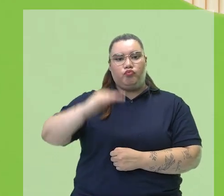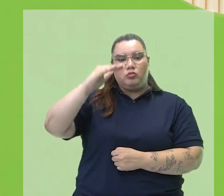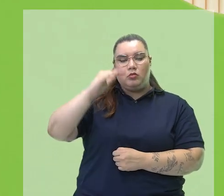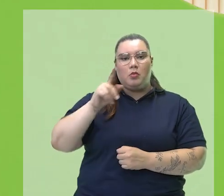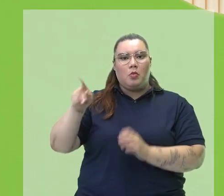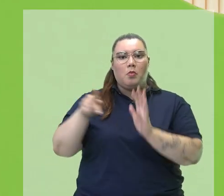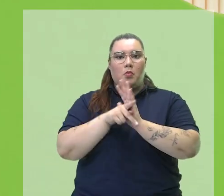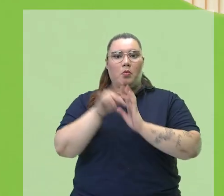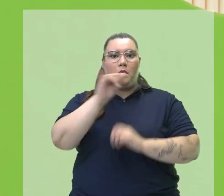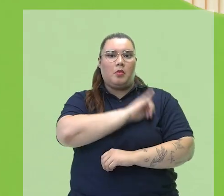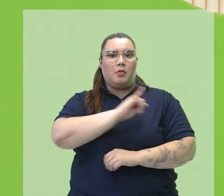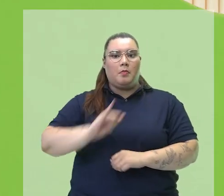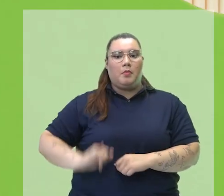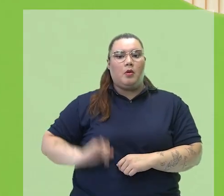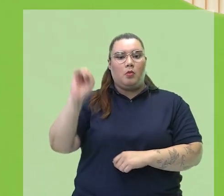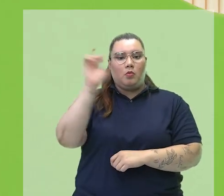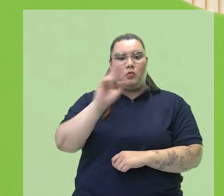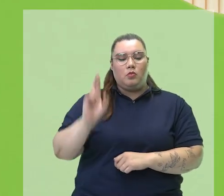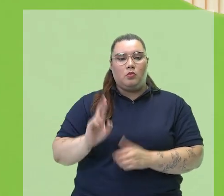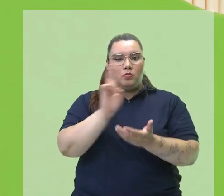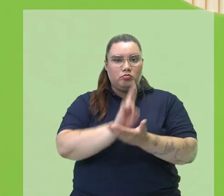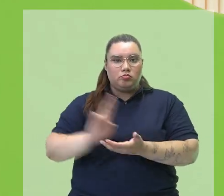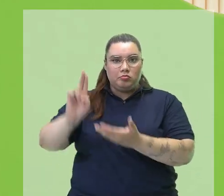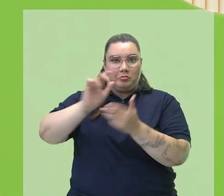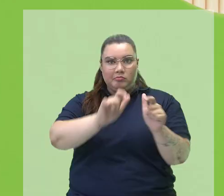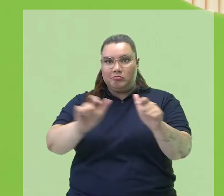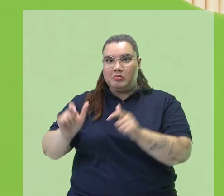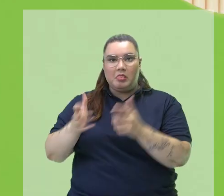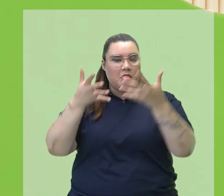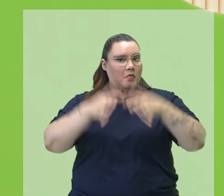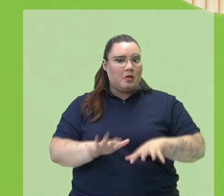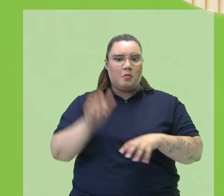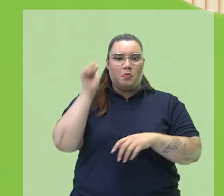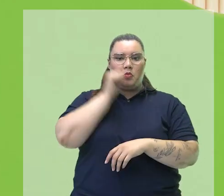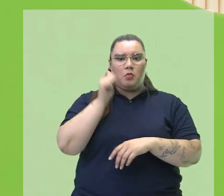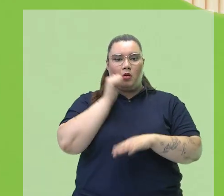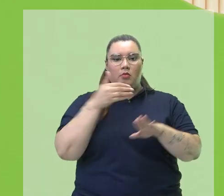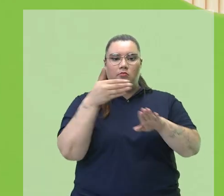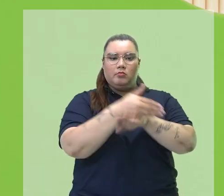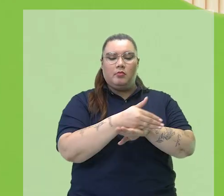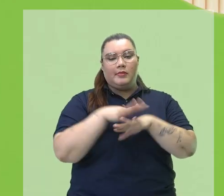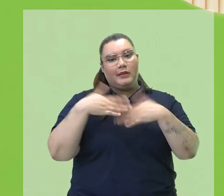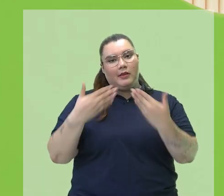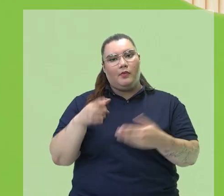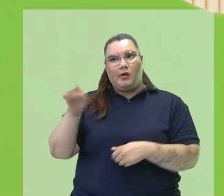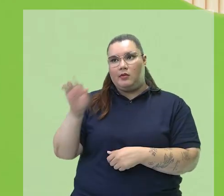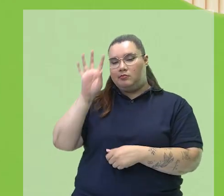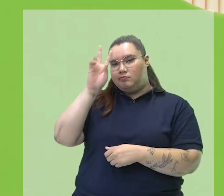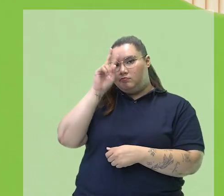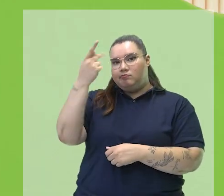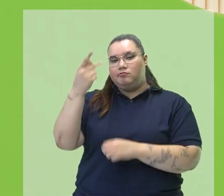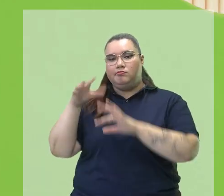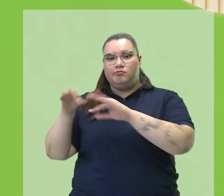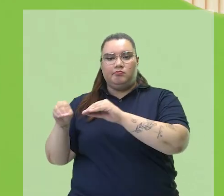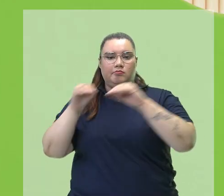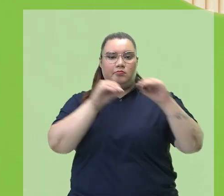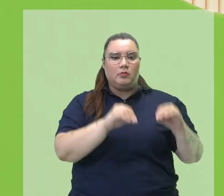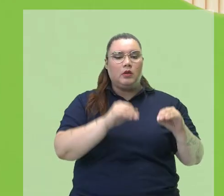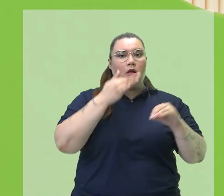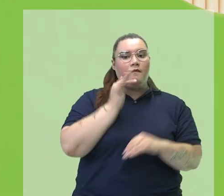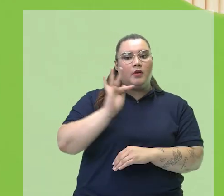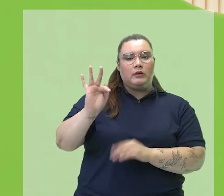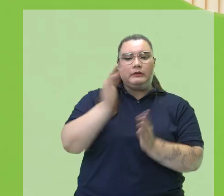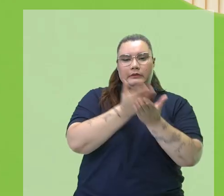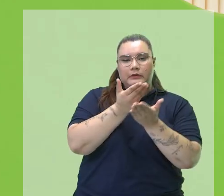do Império Russo. As universidades locais não aceitavam mulheres, por isso ela se mudou para Paris, na